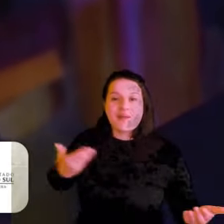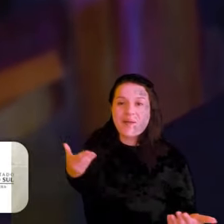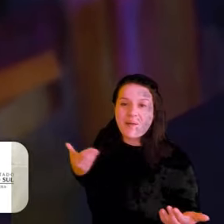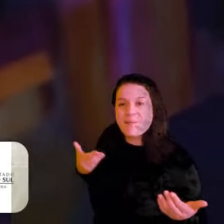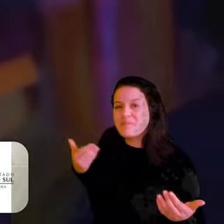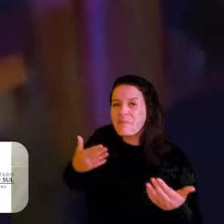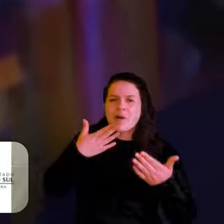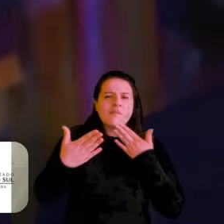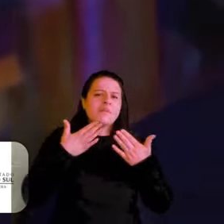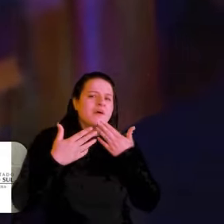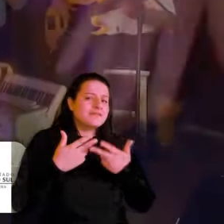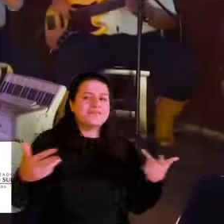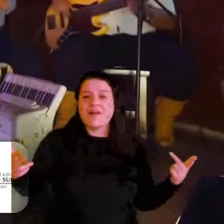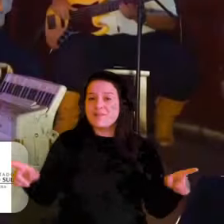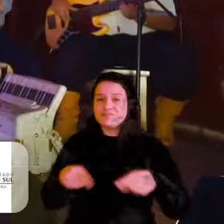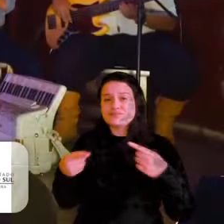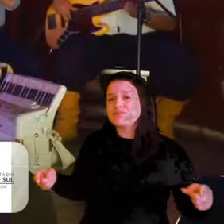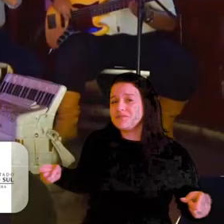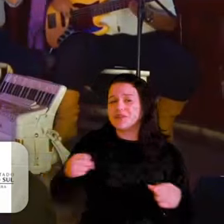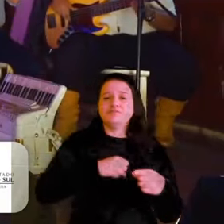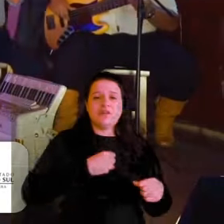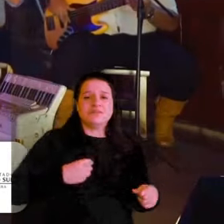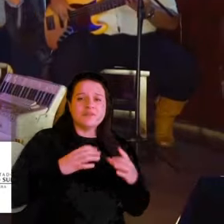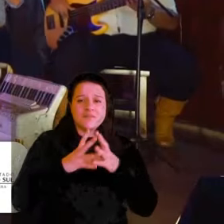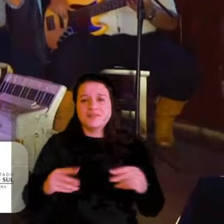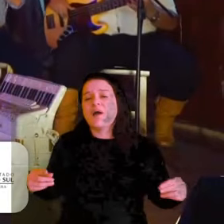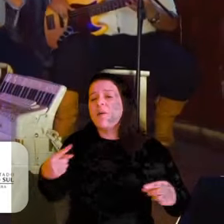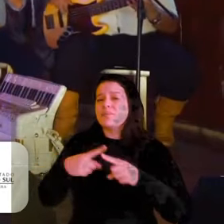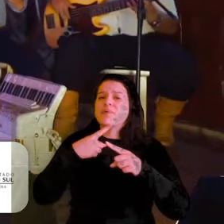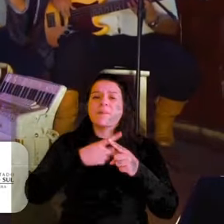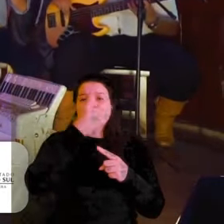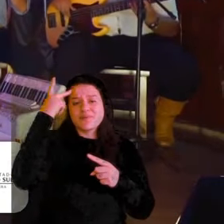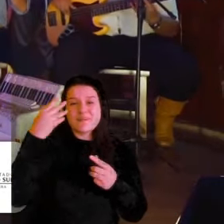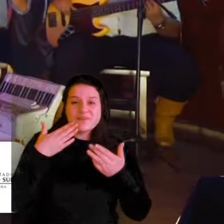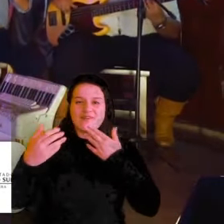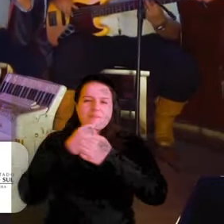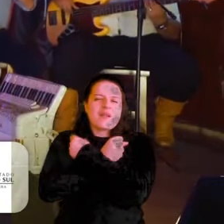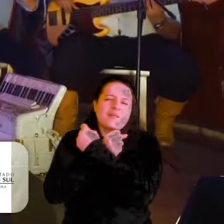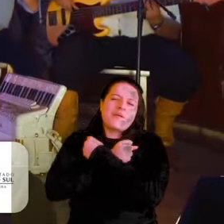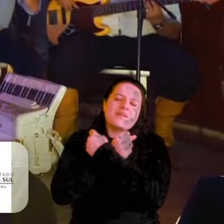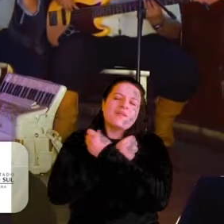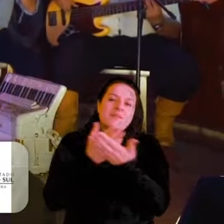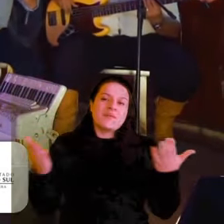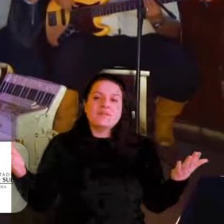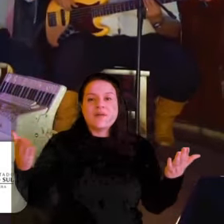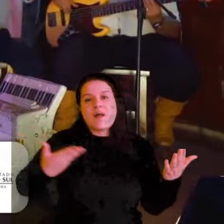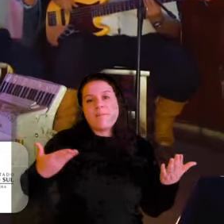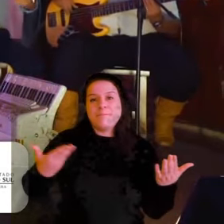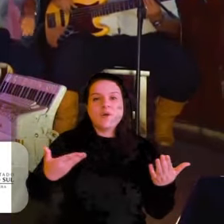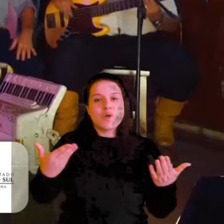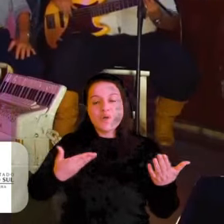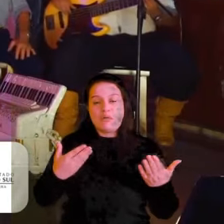Olha, meu amigo canhoto, tem gente pedindo música do Bordoneio pra matar a saudade. E também tem pessoas pedindo pra gente mandar abraço.